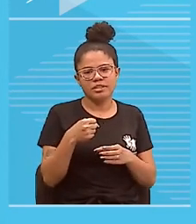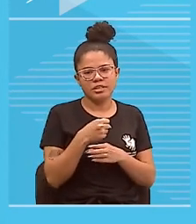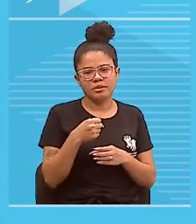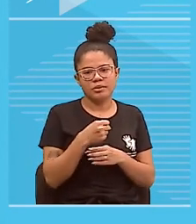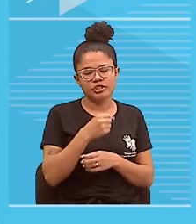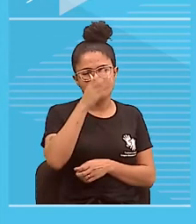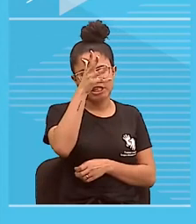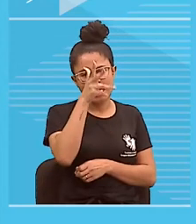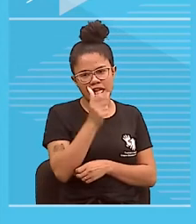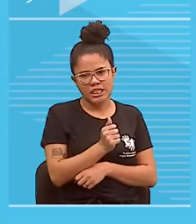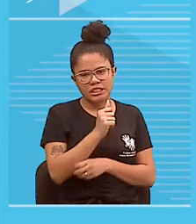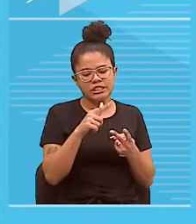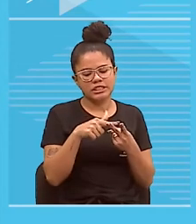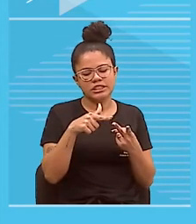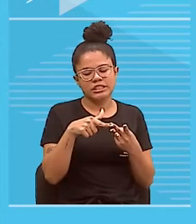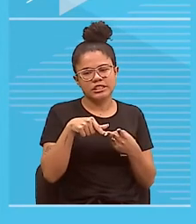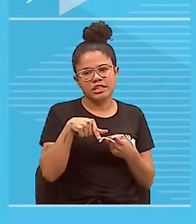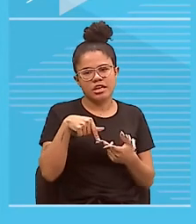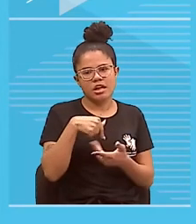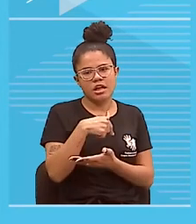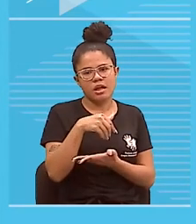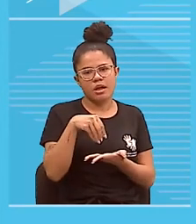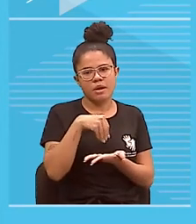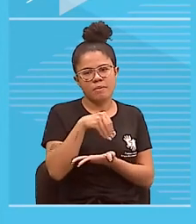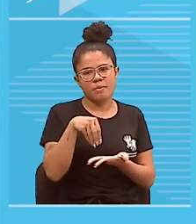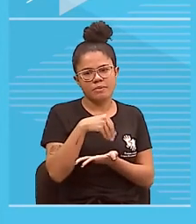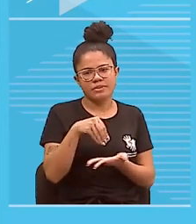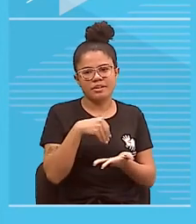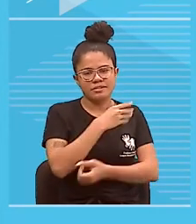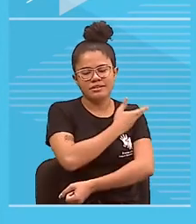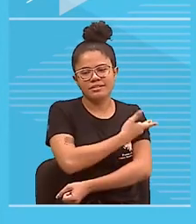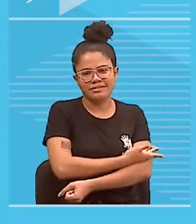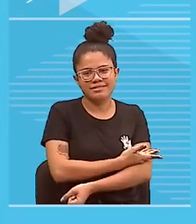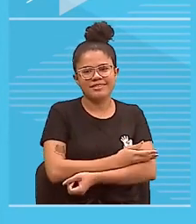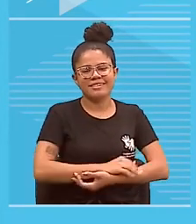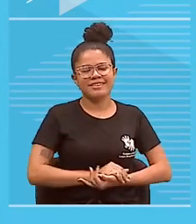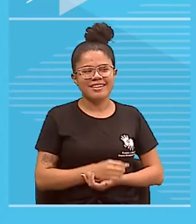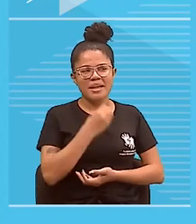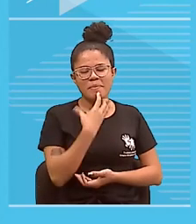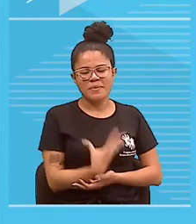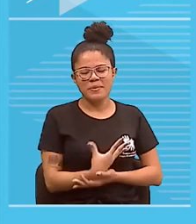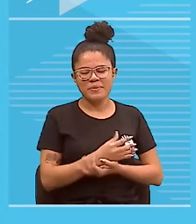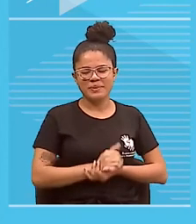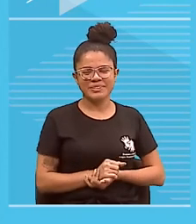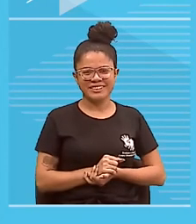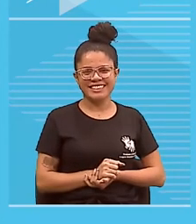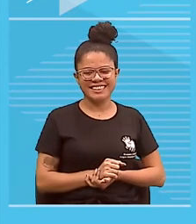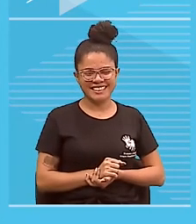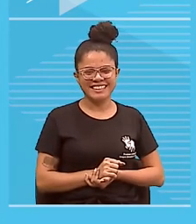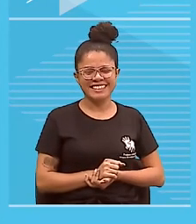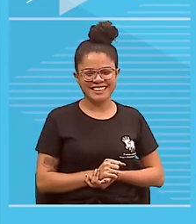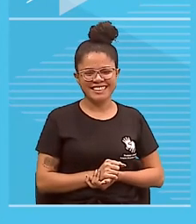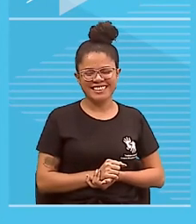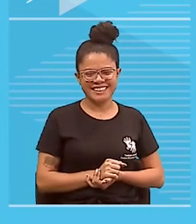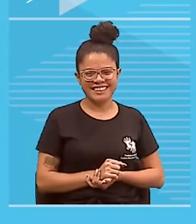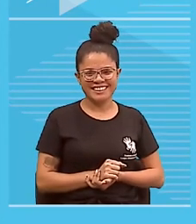molho branco Eu acho que eu tô com fome é só